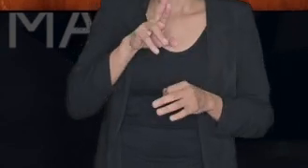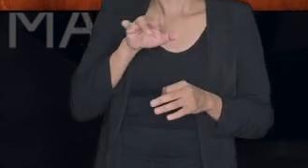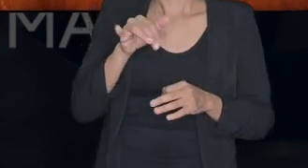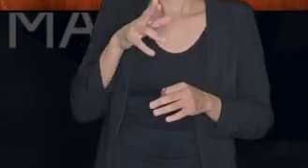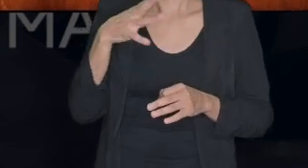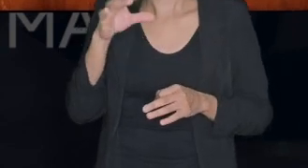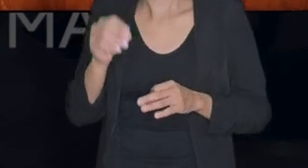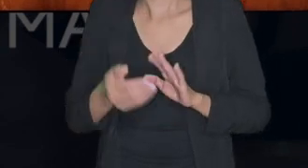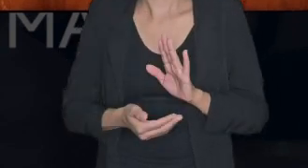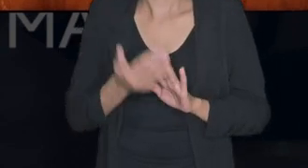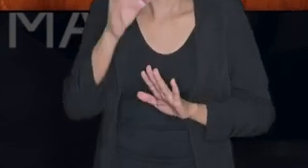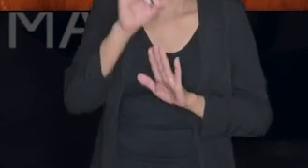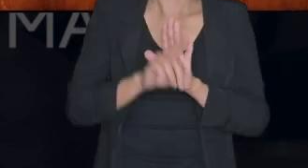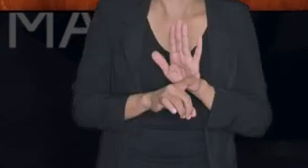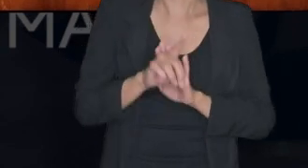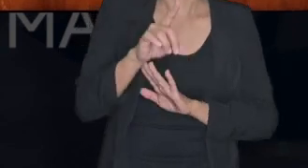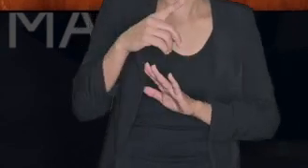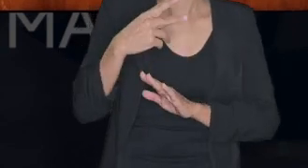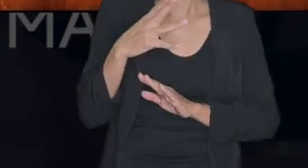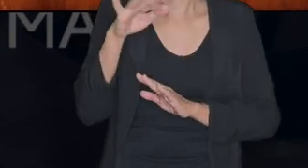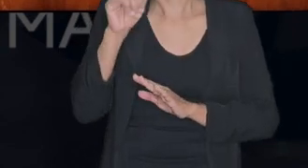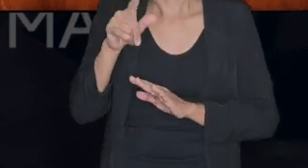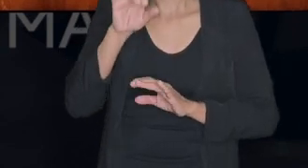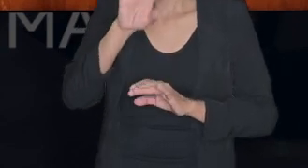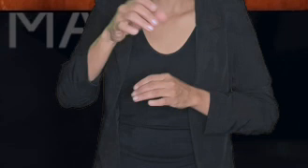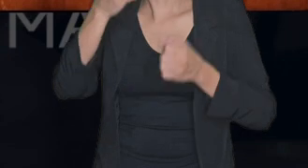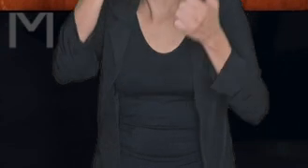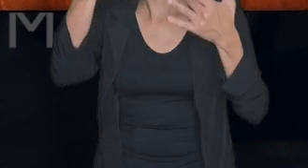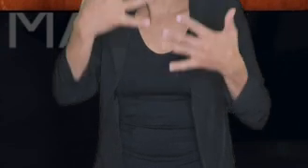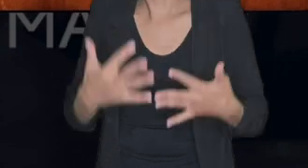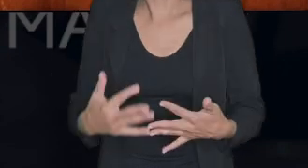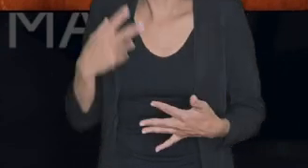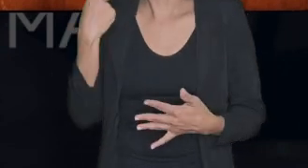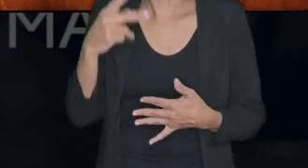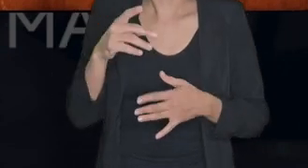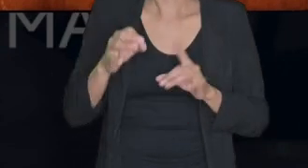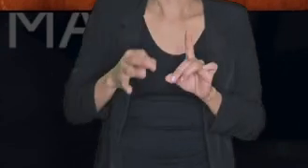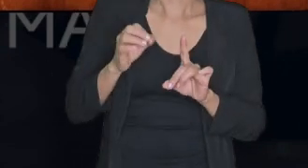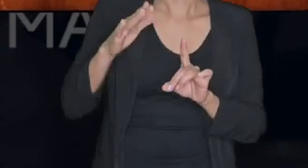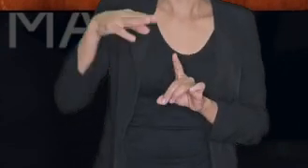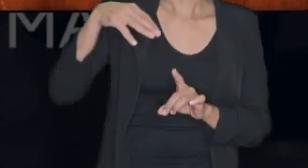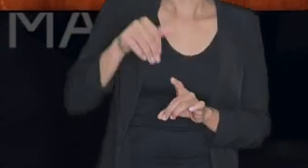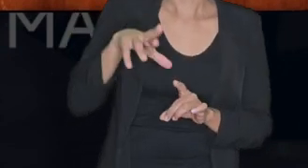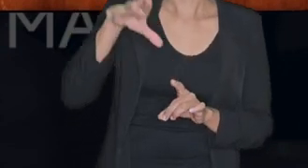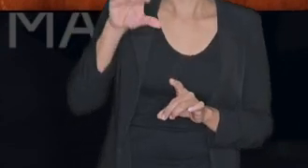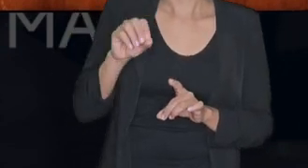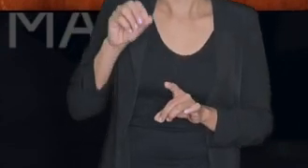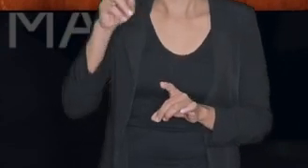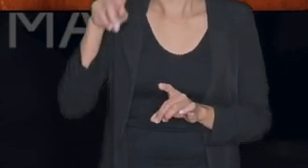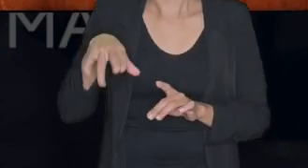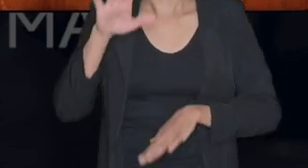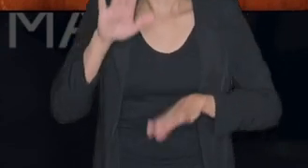para justificar para o desembargador Mairan que às vezes o tabelião faz, de forma pensada,